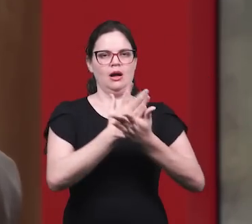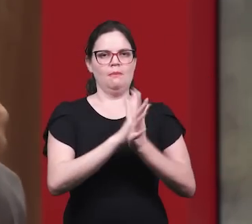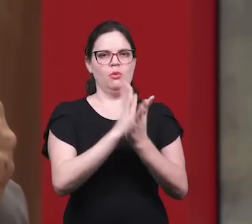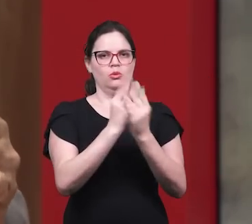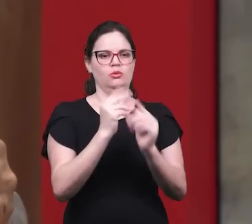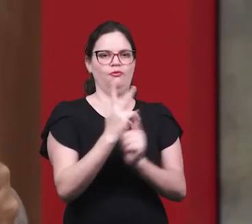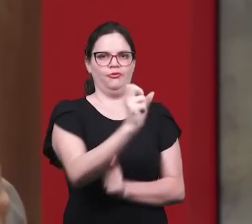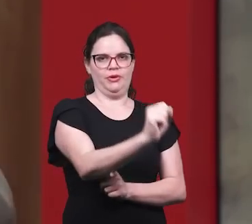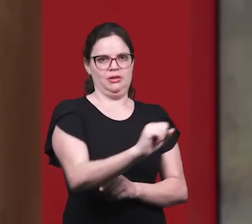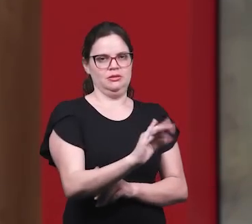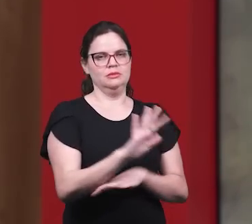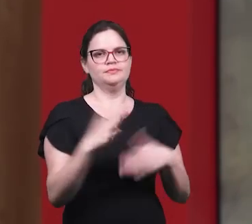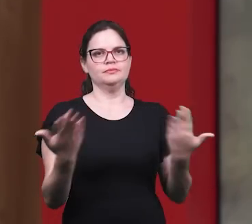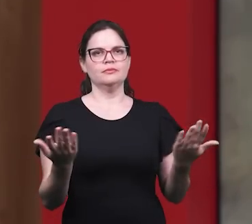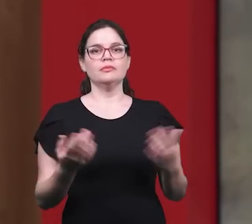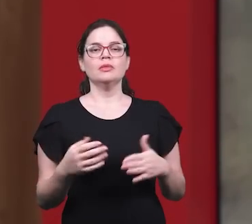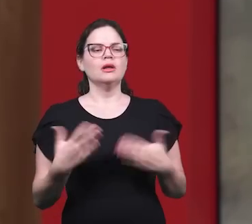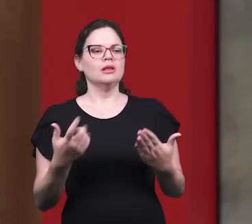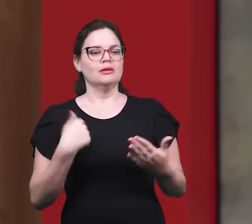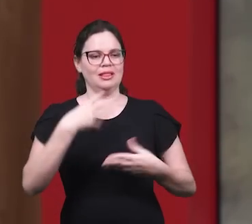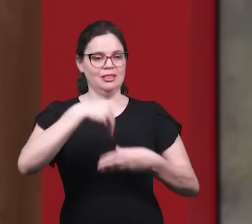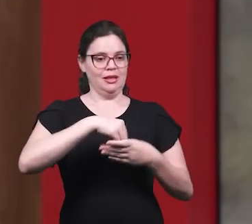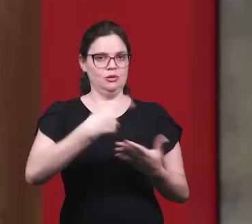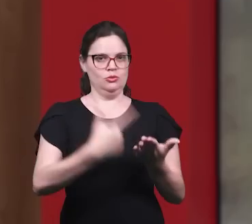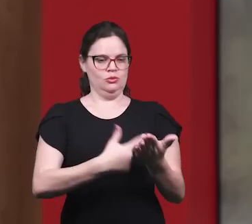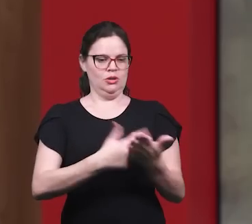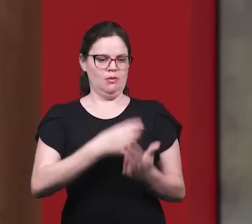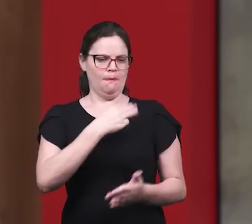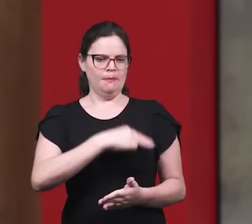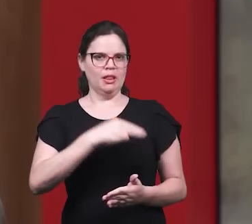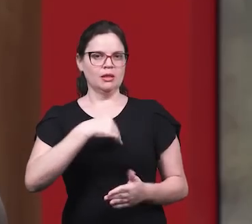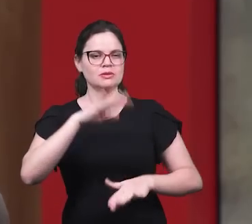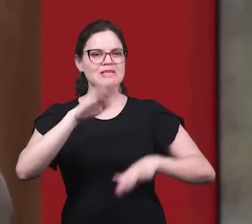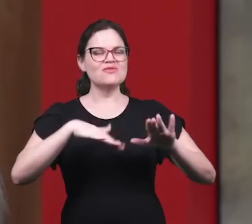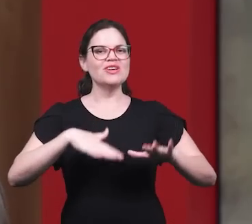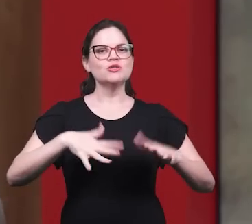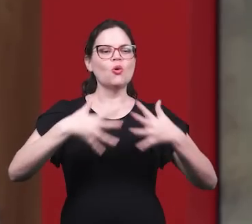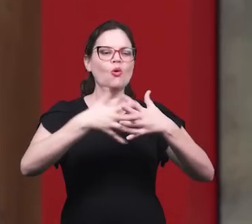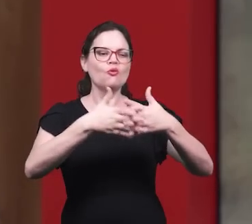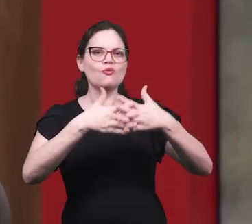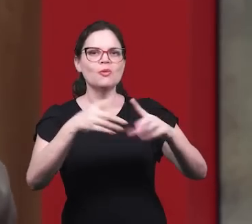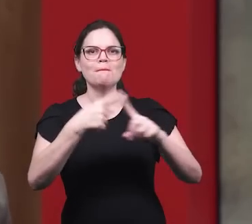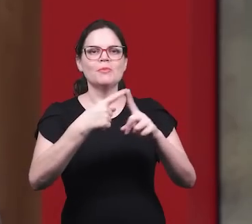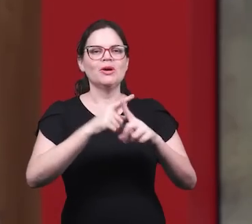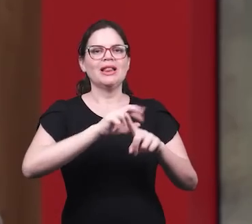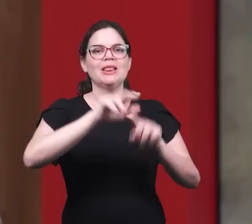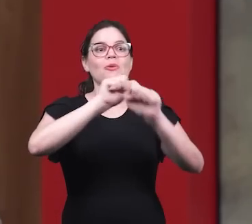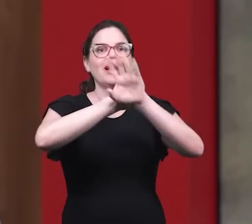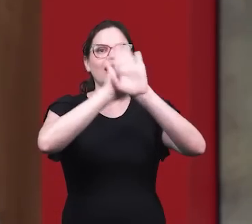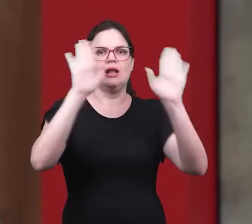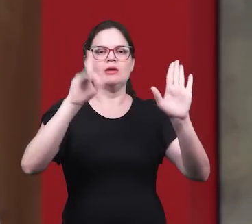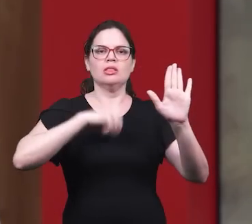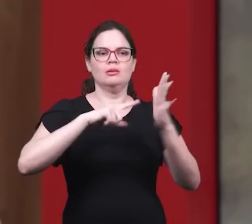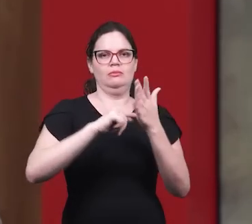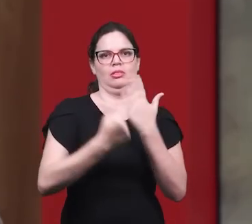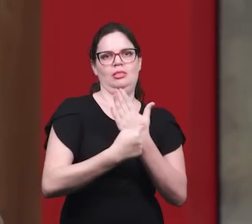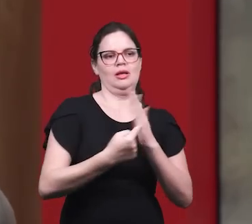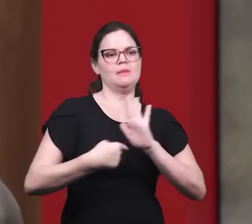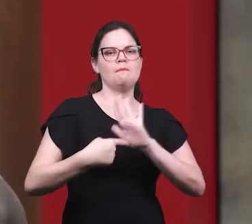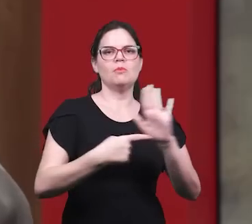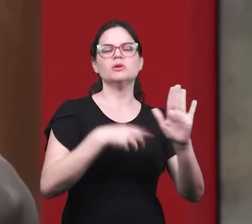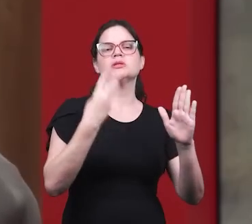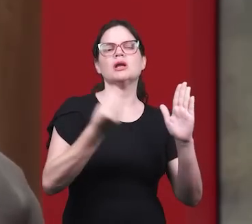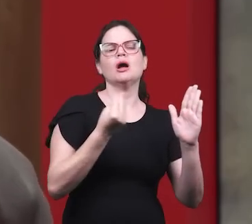quando é o arrebatamento, quando é o Armagedon, ou a segunda vinda, repetindo, hein? Para ficar bem claro.